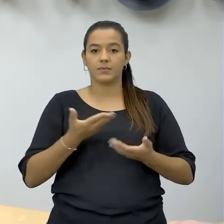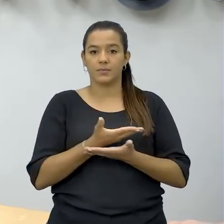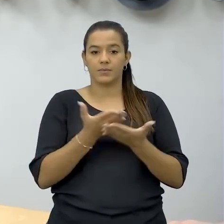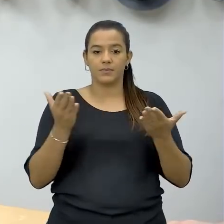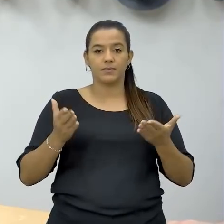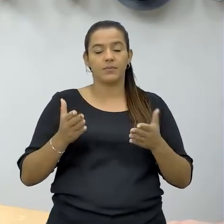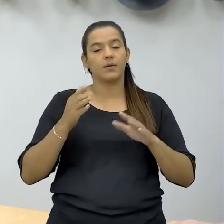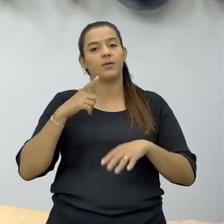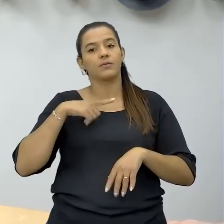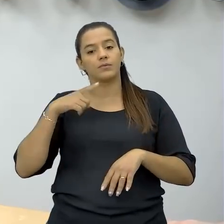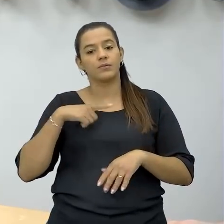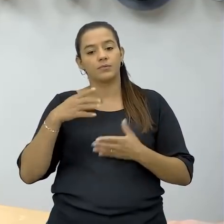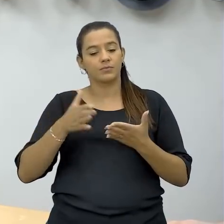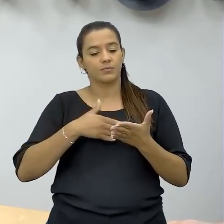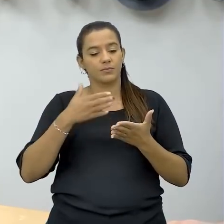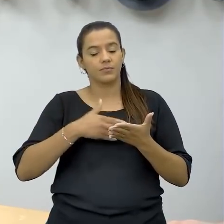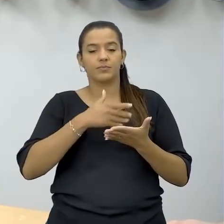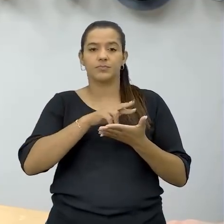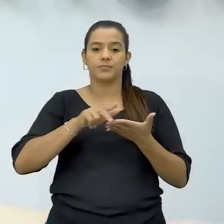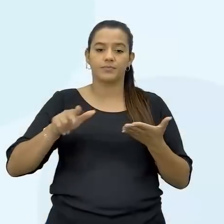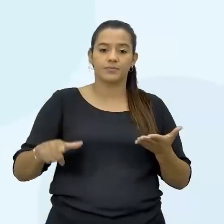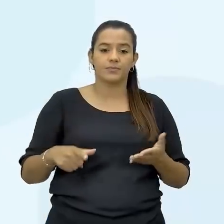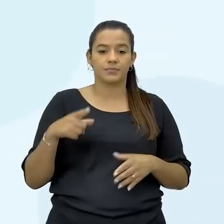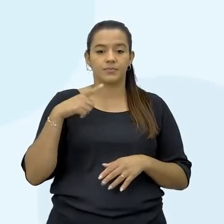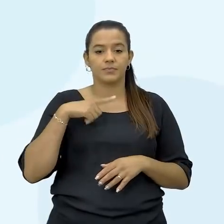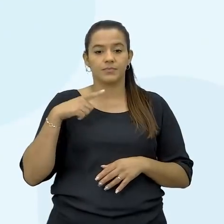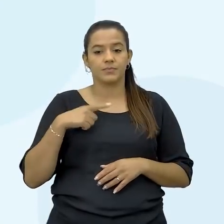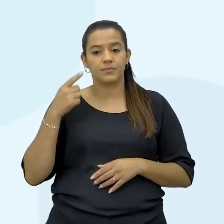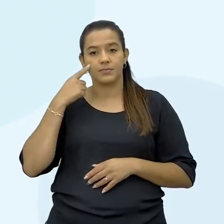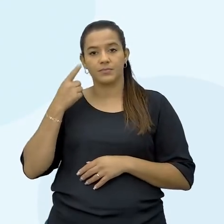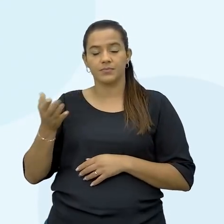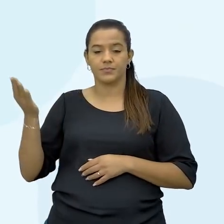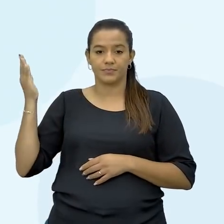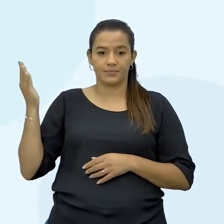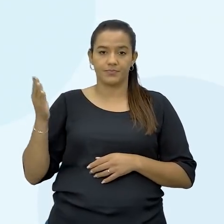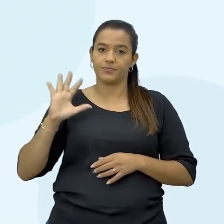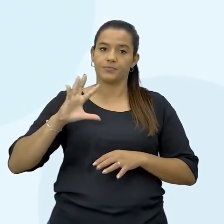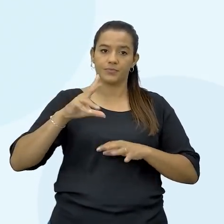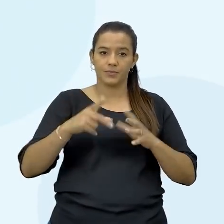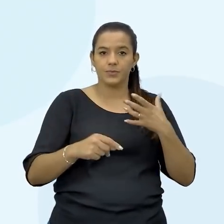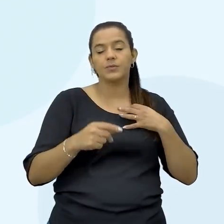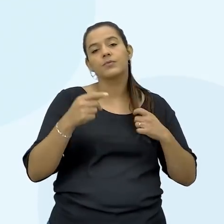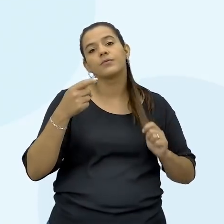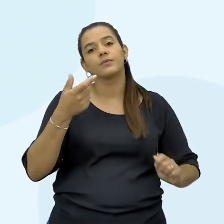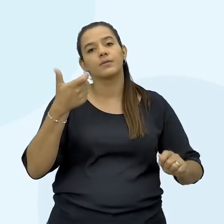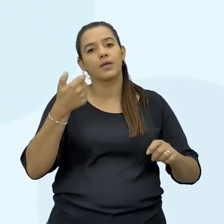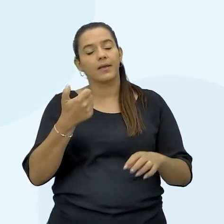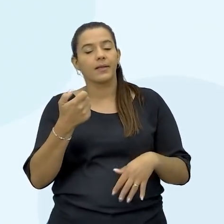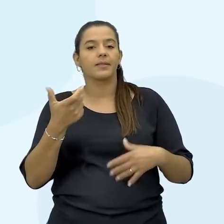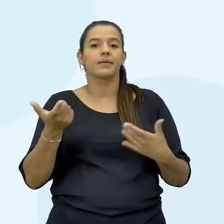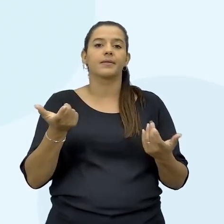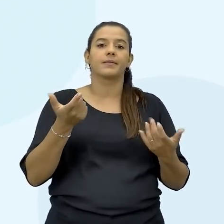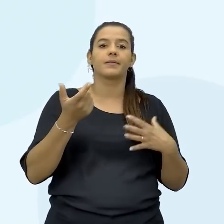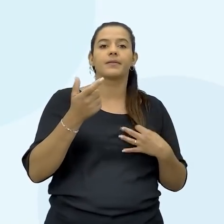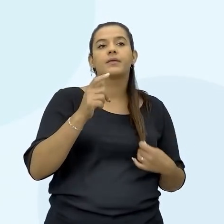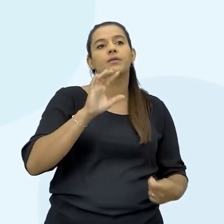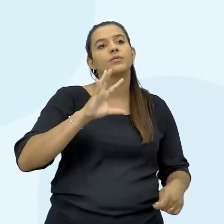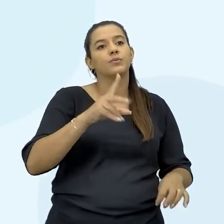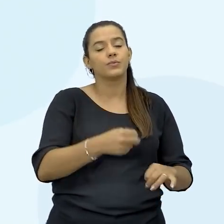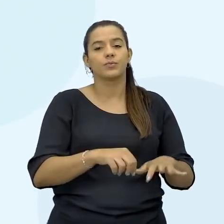a separação do diário de bordo. Então você vai pegar aí os seus materiais de anotação, o caderno, o bloco